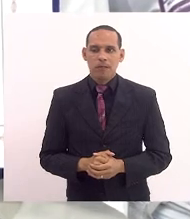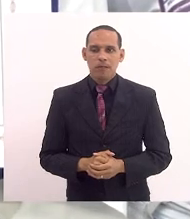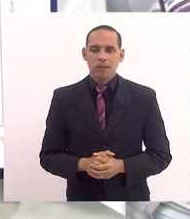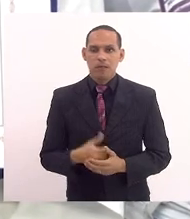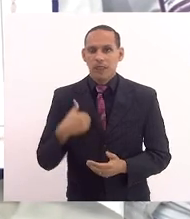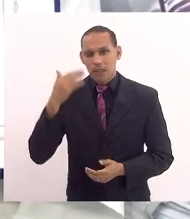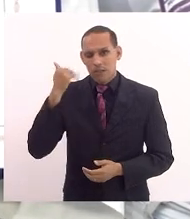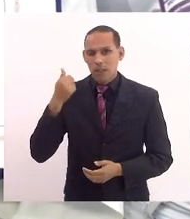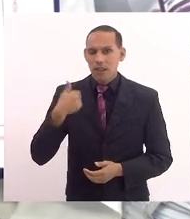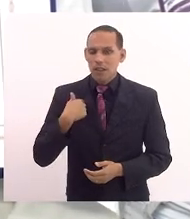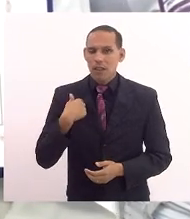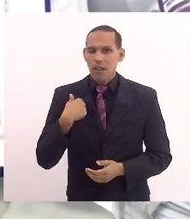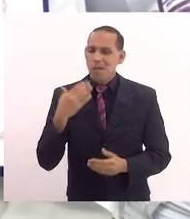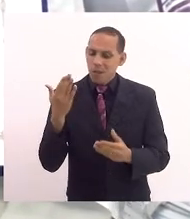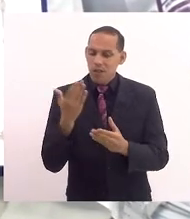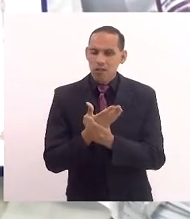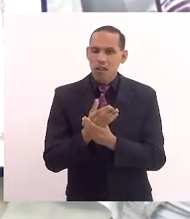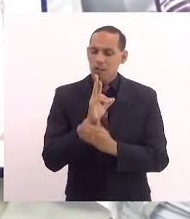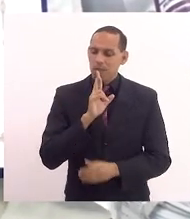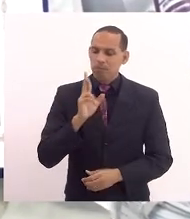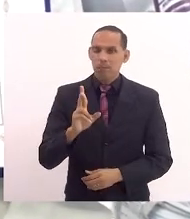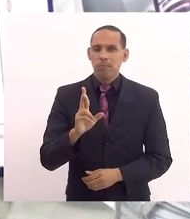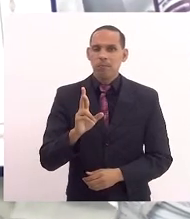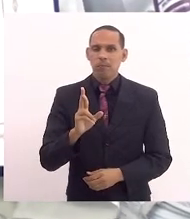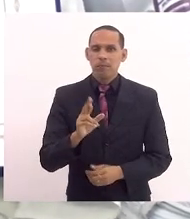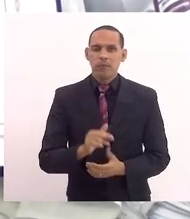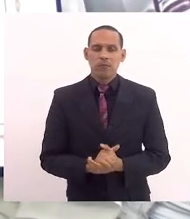Eu sei que eu estava respondendo um processo criminal.